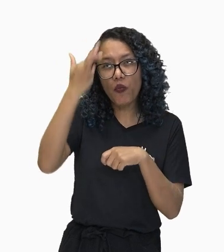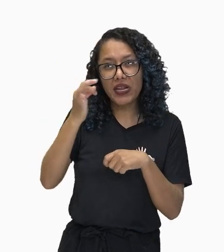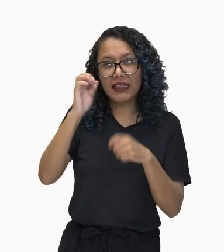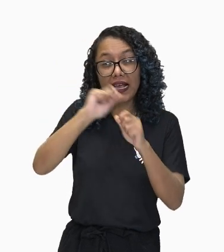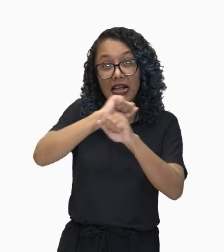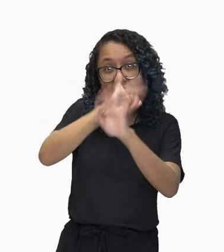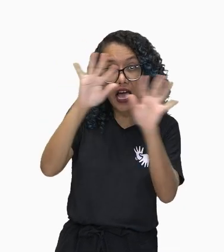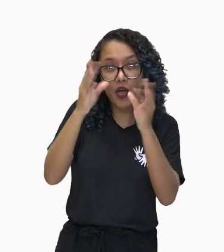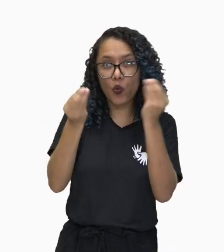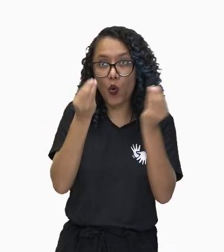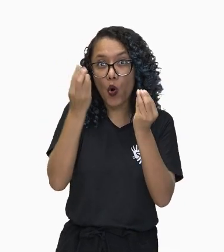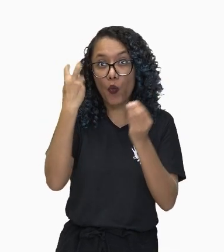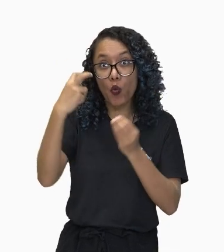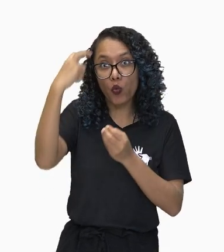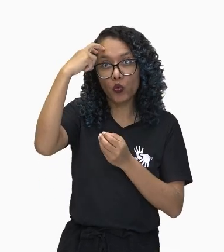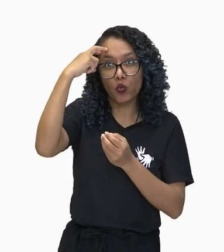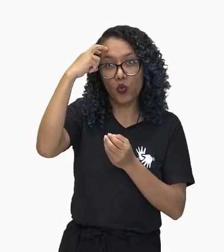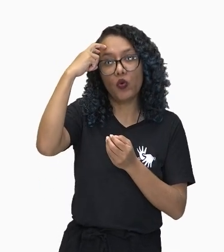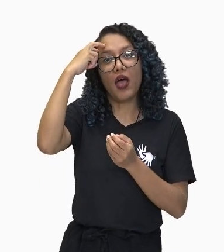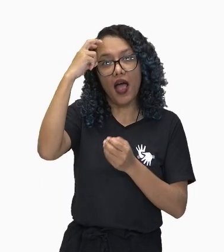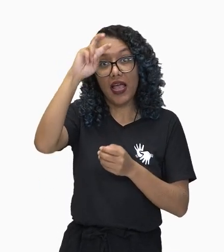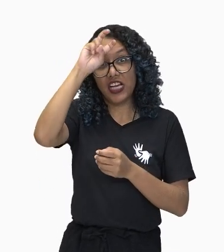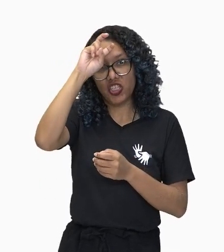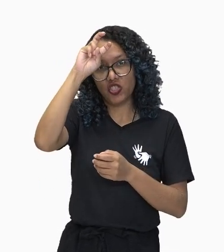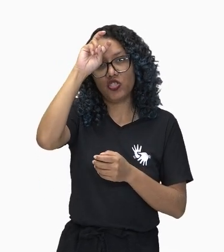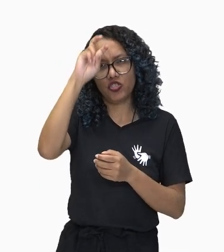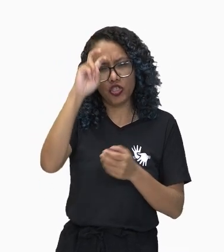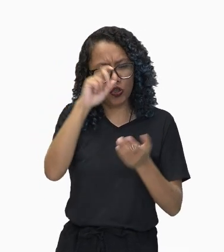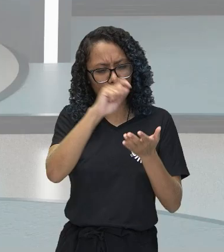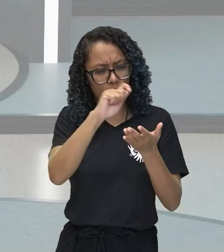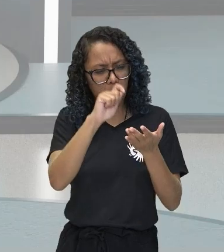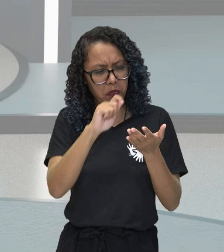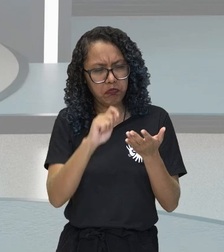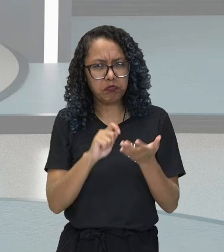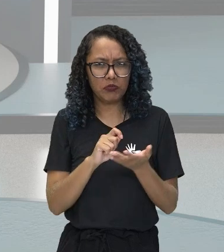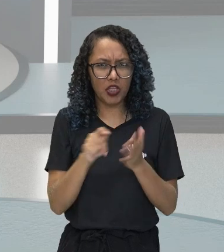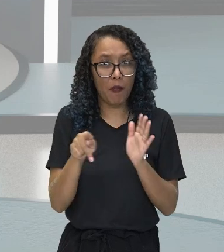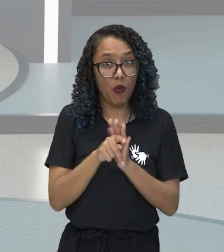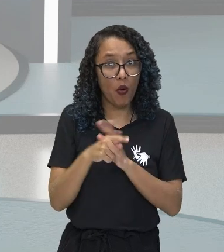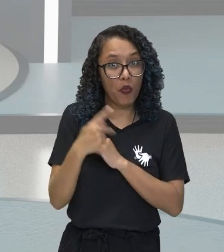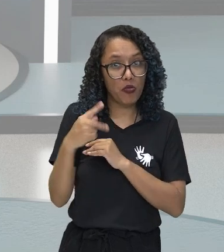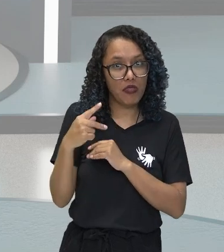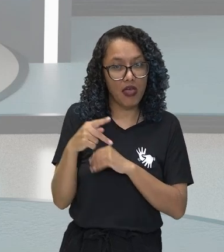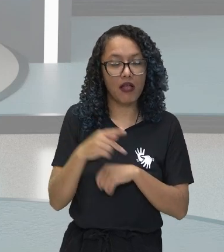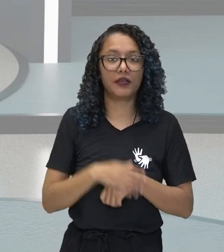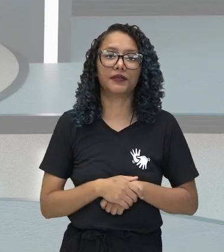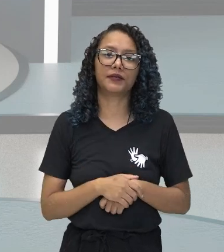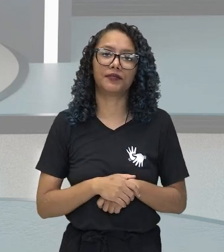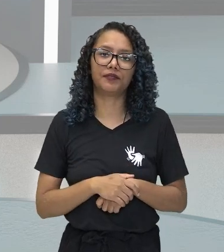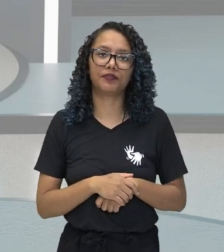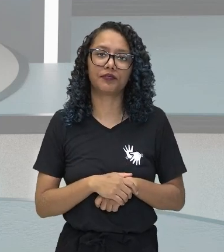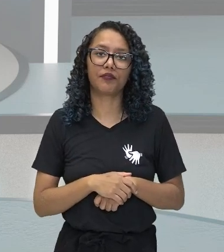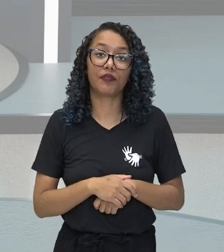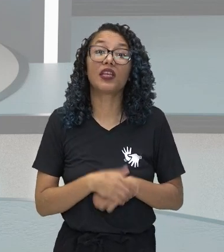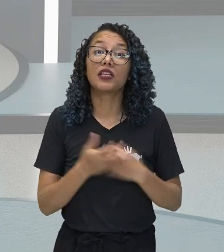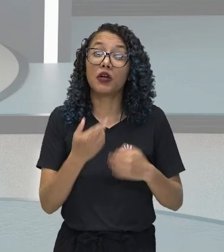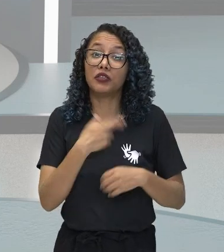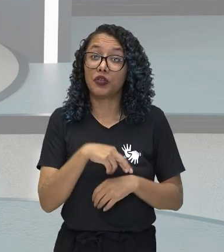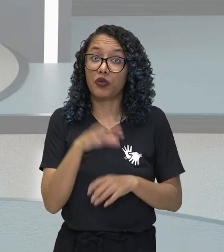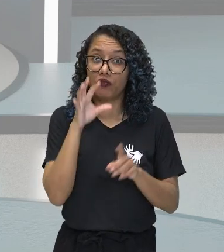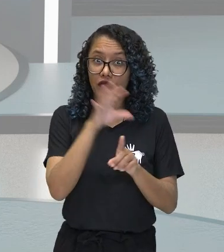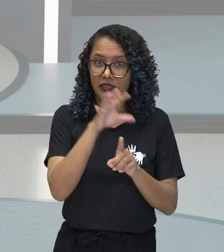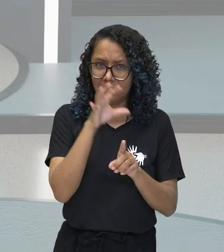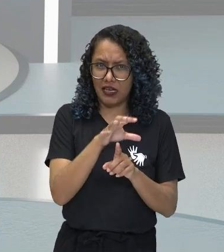a gente já tem aqui uma cultura onde a religião determinava as ações políticas, né? O